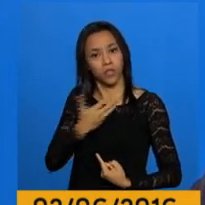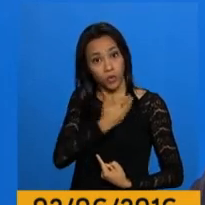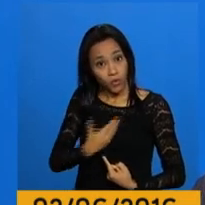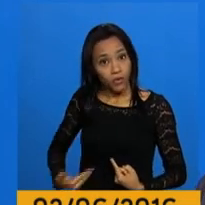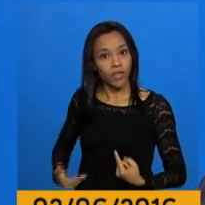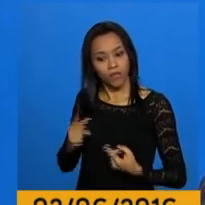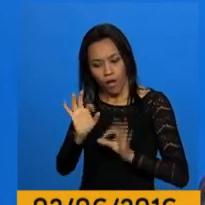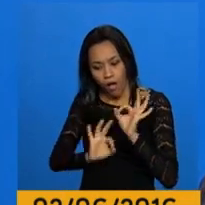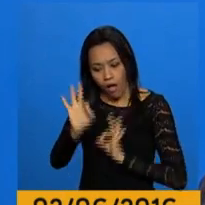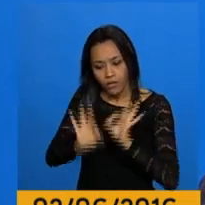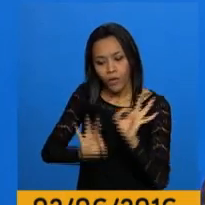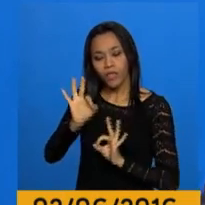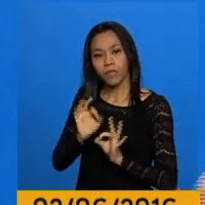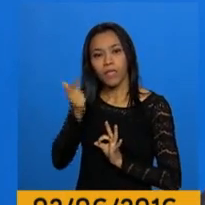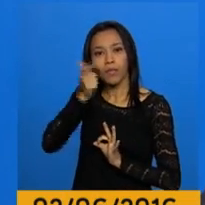seguintes. Então,